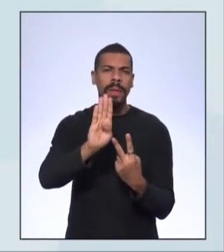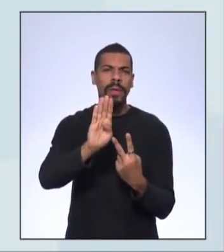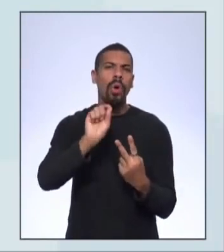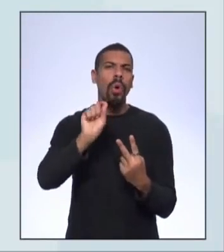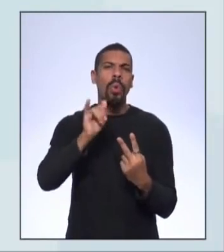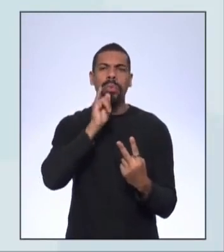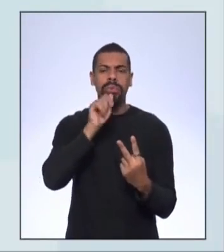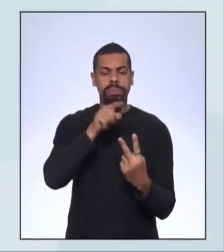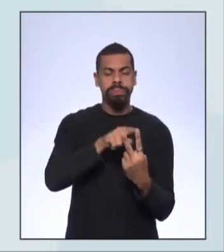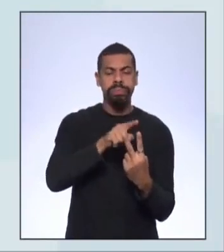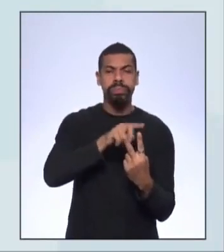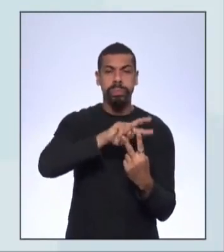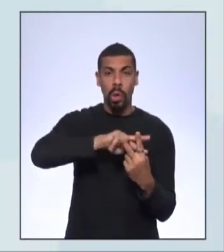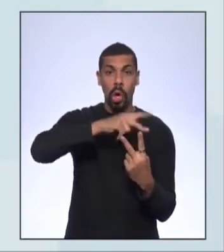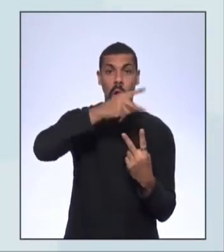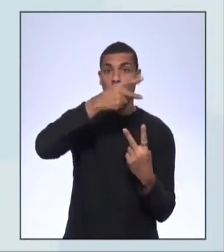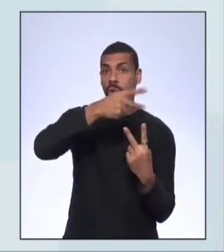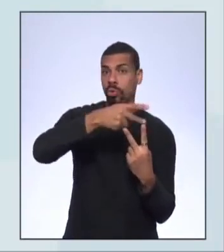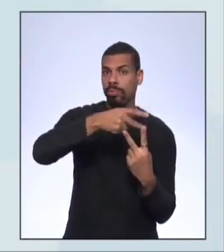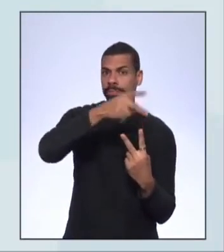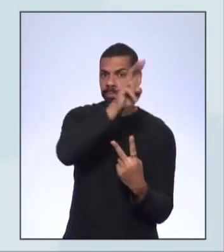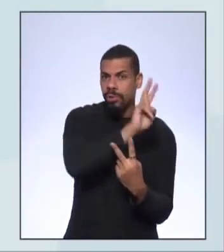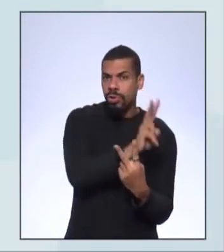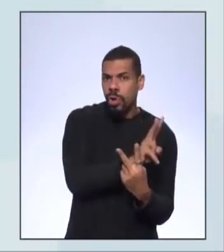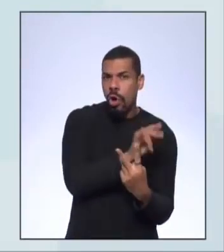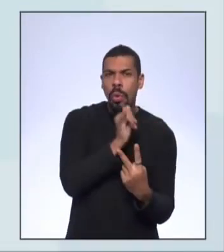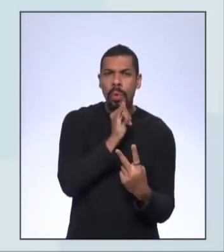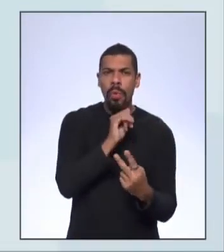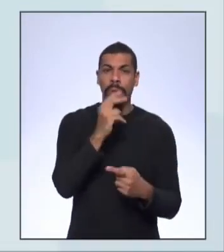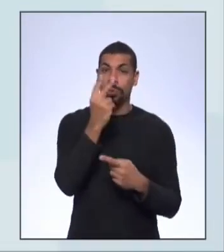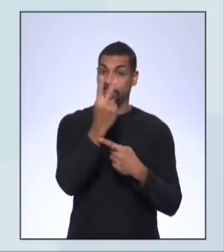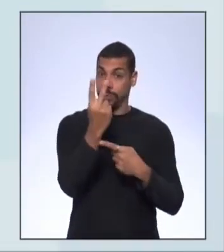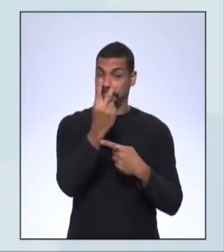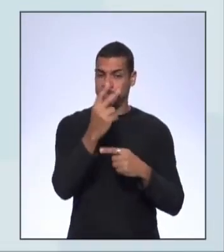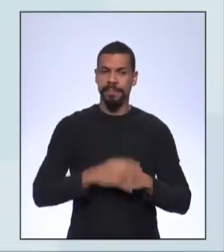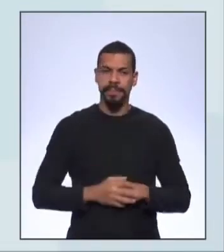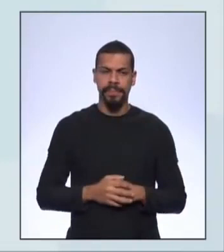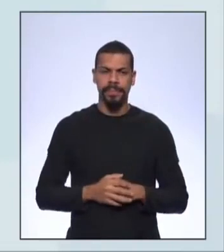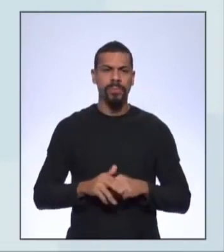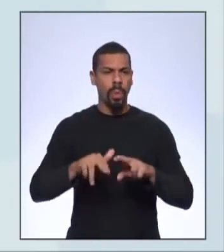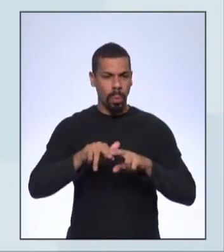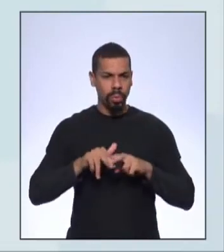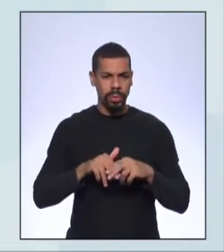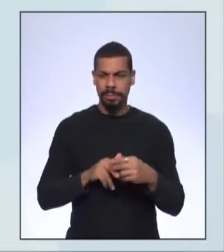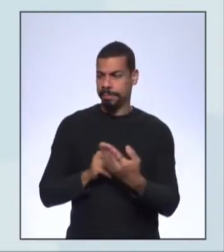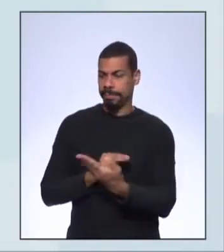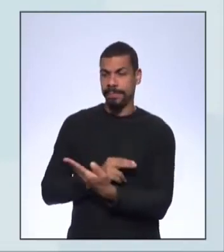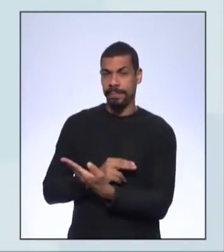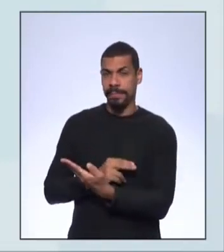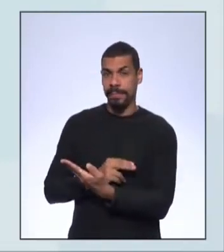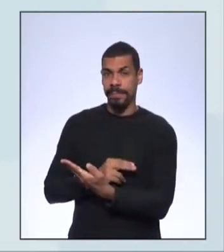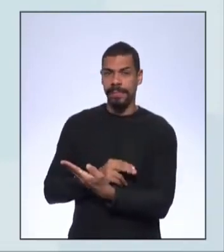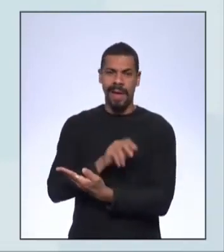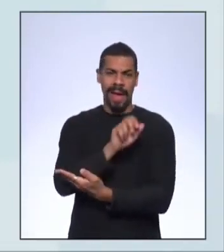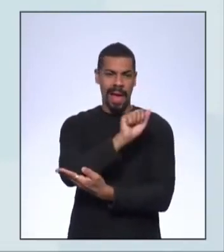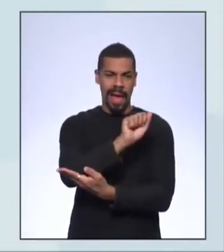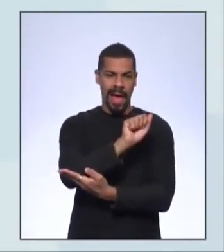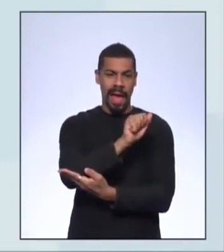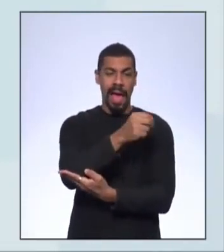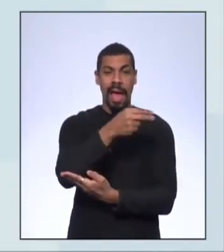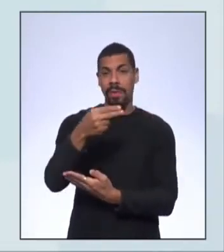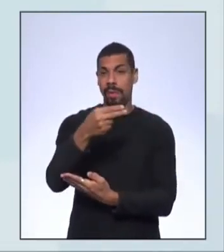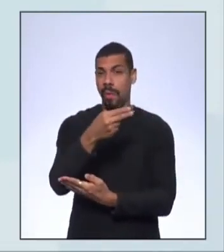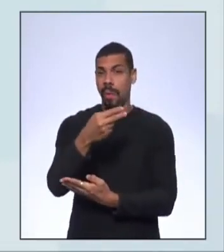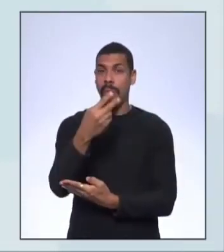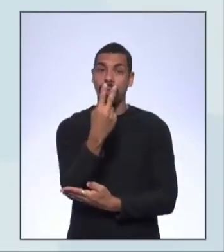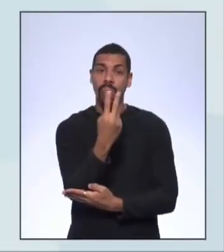que um é o dobro do outro. O dobro eu posso escrever que é 2 vezes. Por isso que do lado ali eu escrevi que A é igual a 2